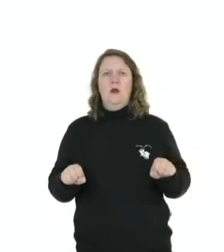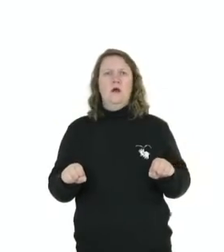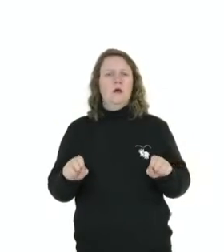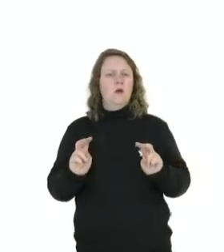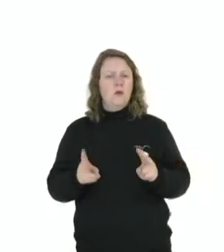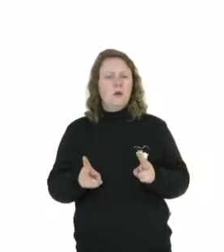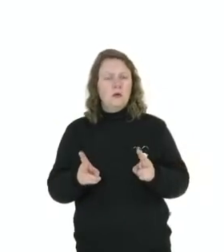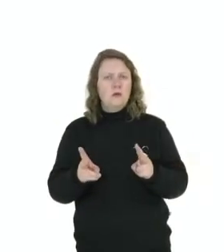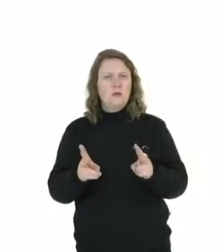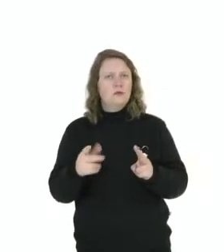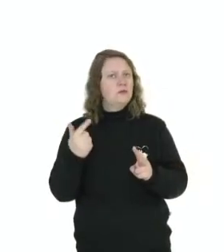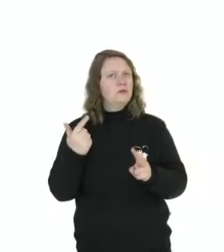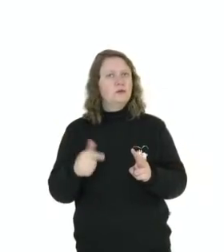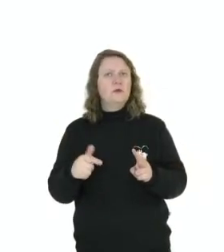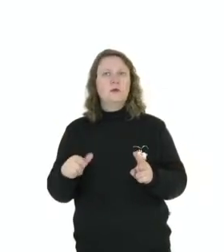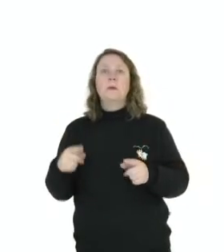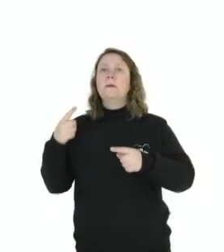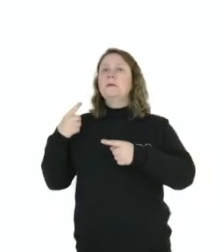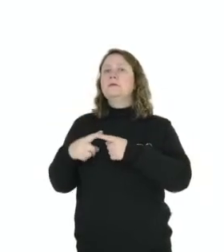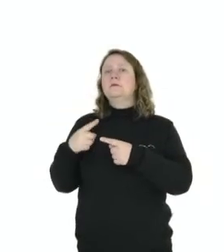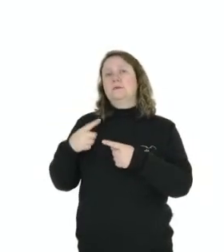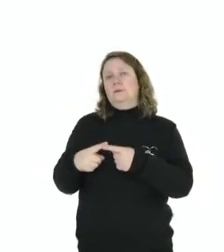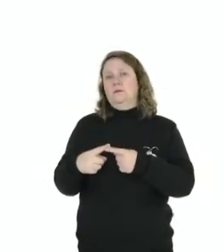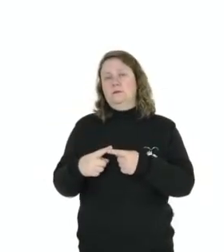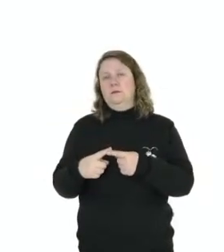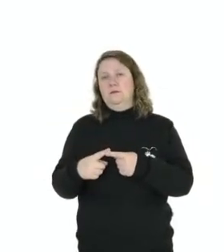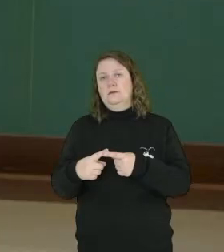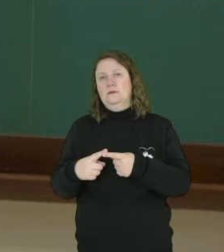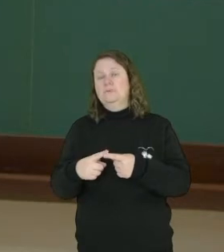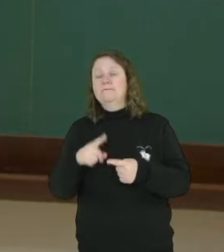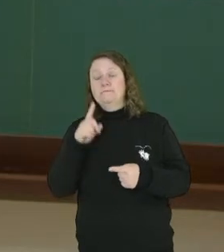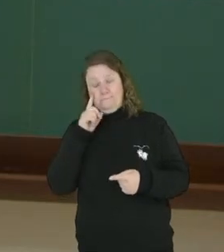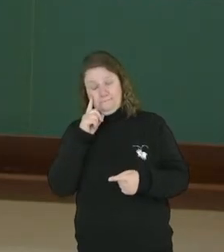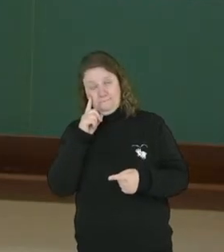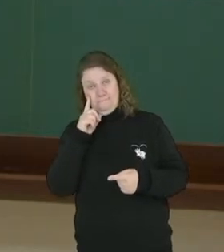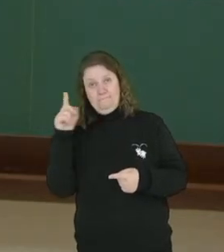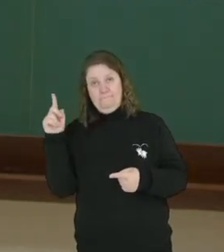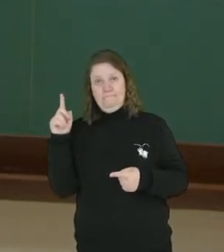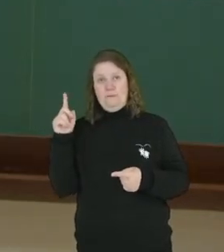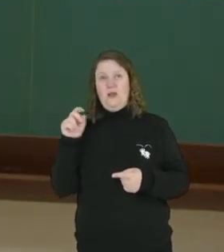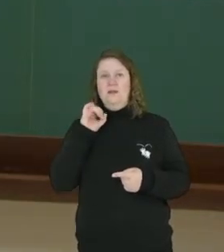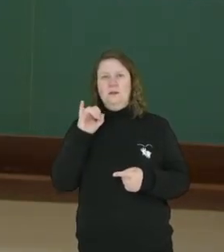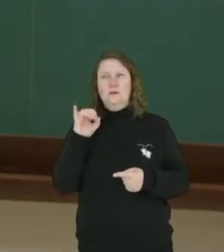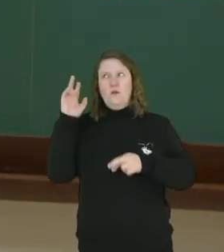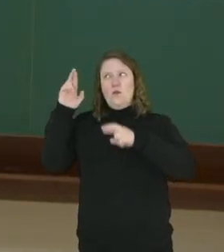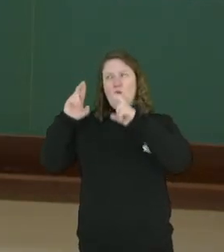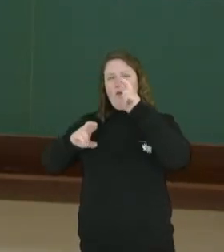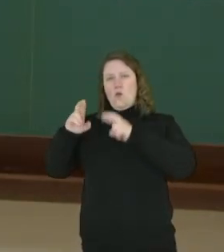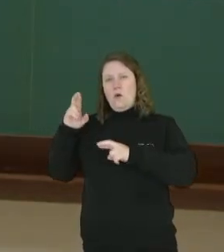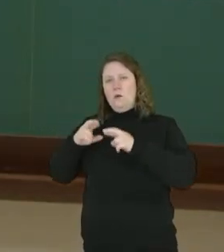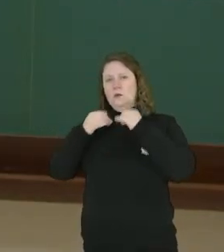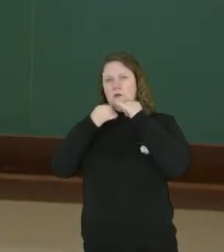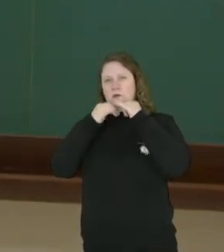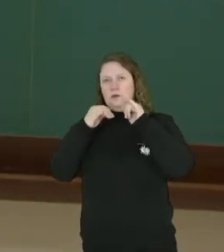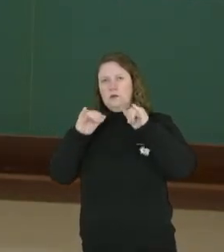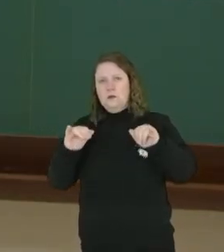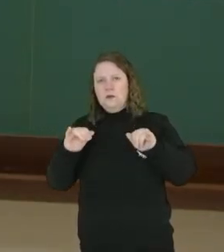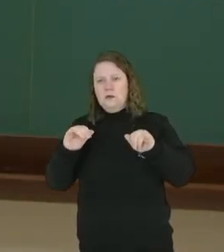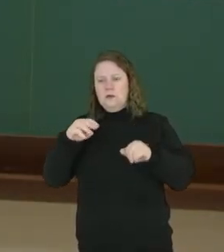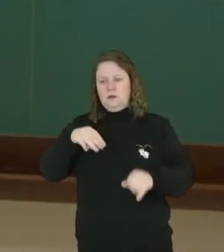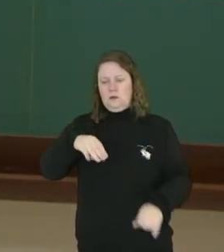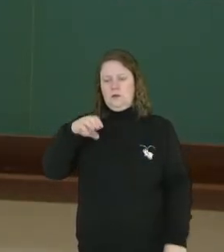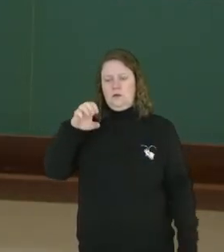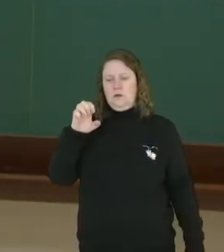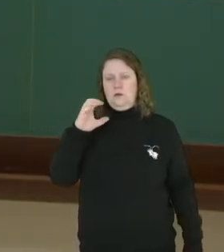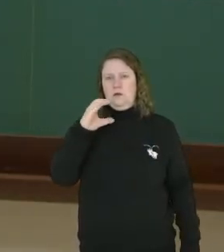energia mecânica. Por quê, queridos? Muito simples. Se você for analisar, a energia mecânica está relacionada com o movimento.